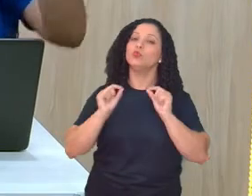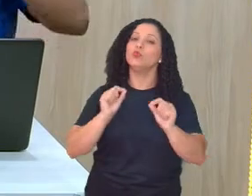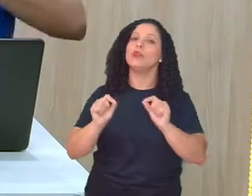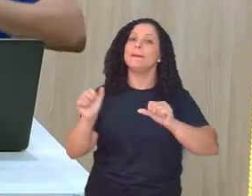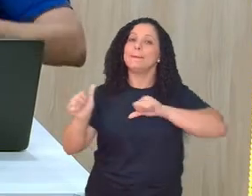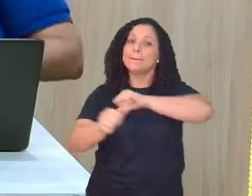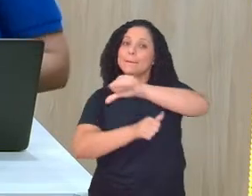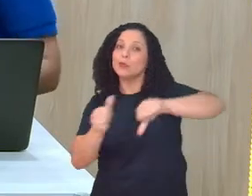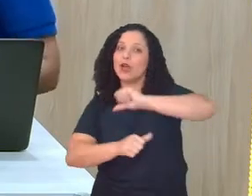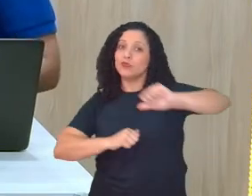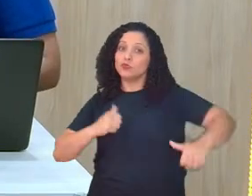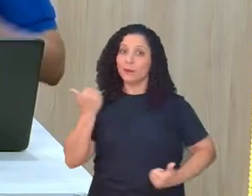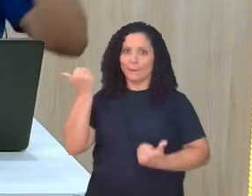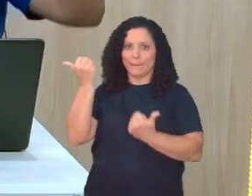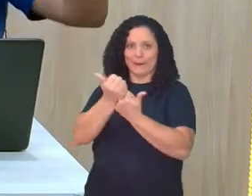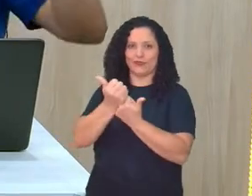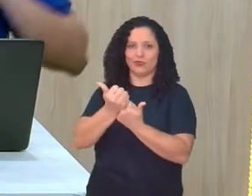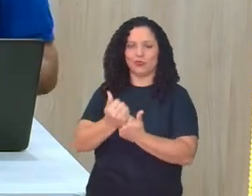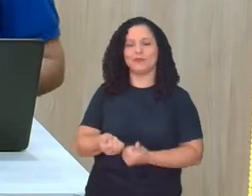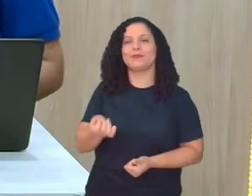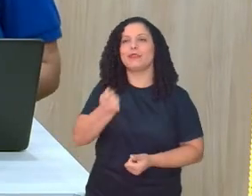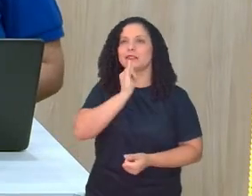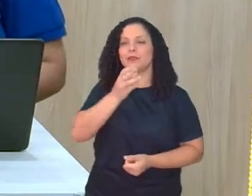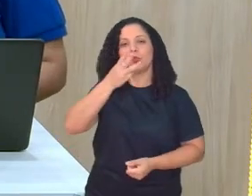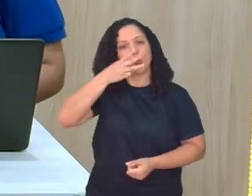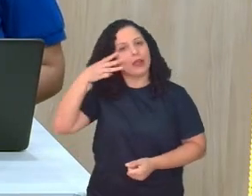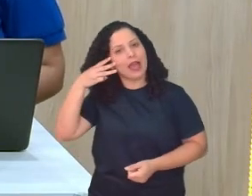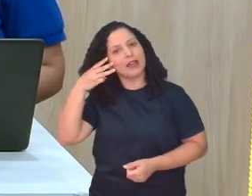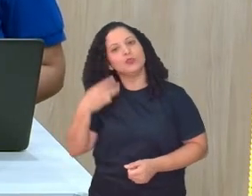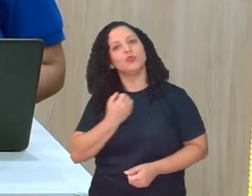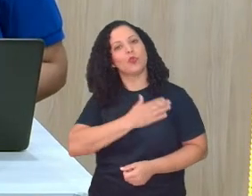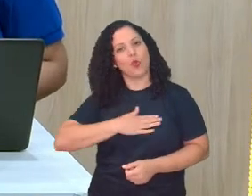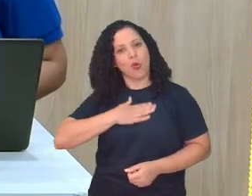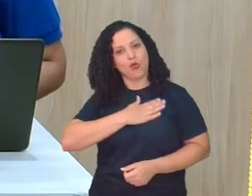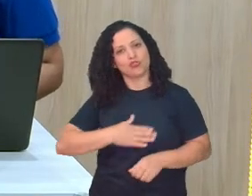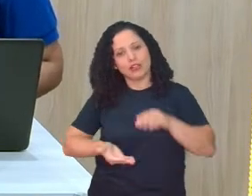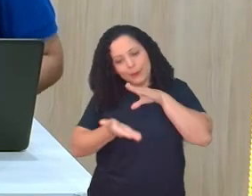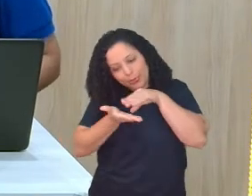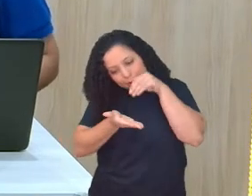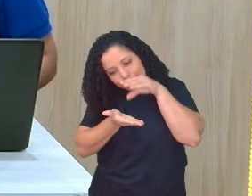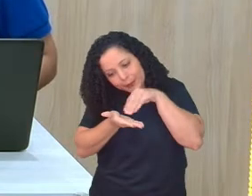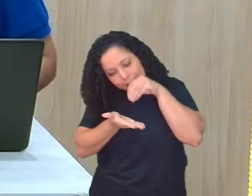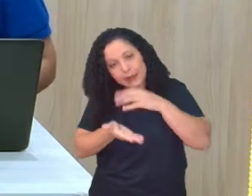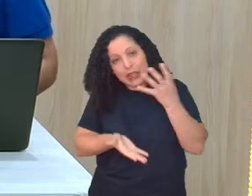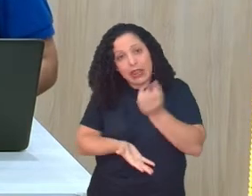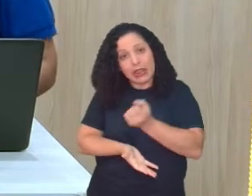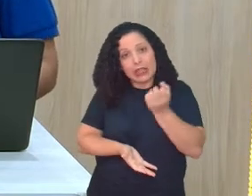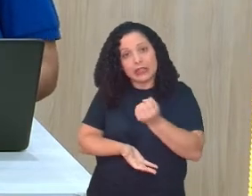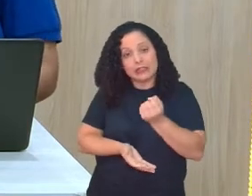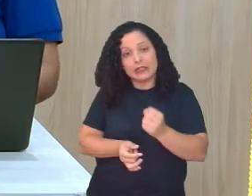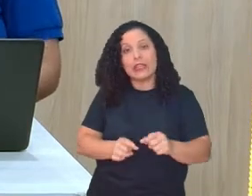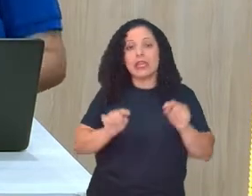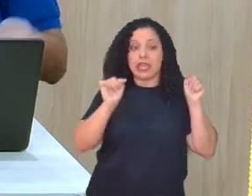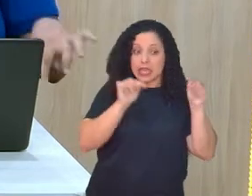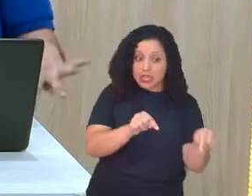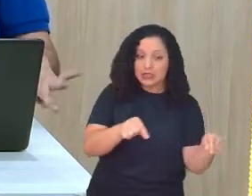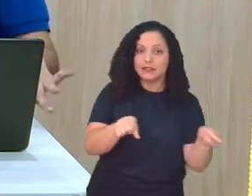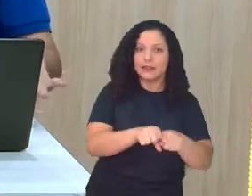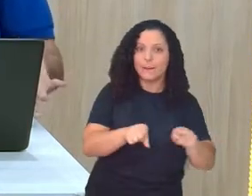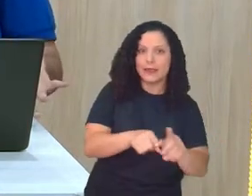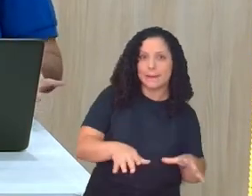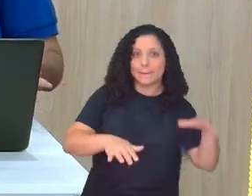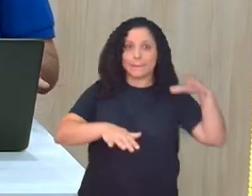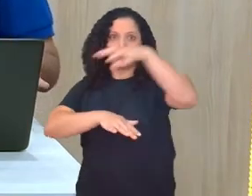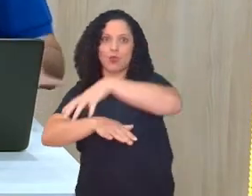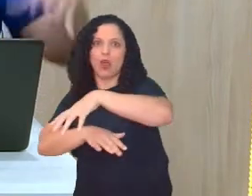quê? Uma substituição. Então, eu posso dizer: o gato gosta de tomar leite. Ele também sobe no sofá. O